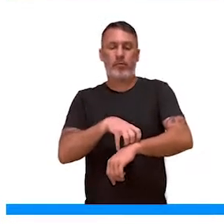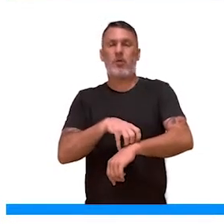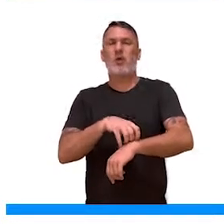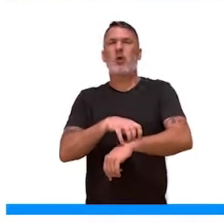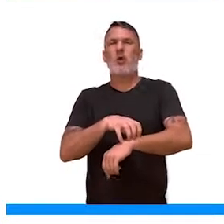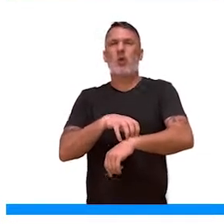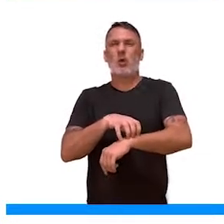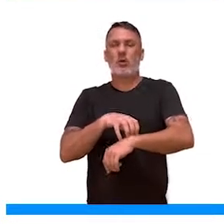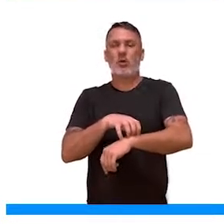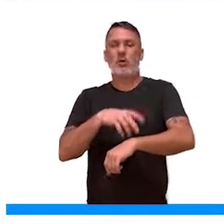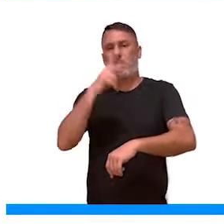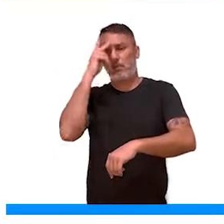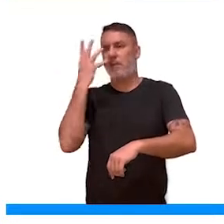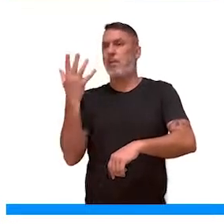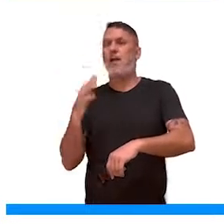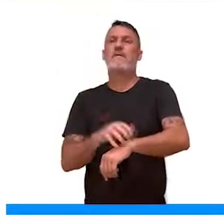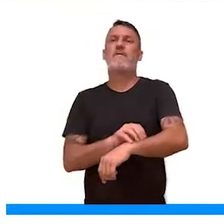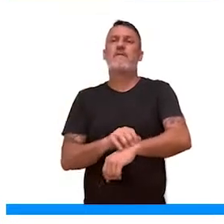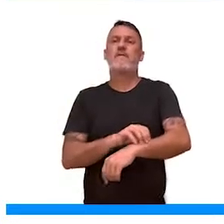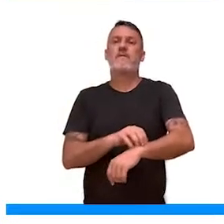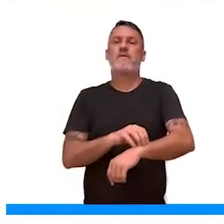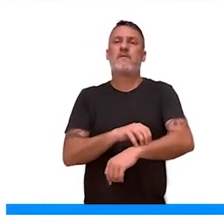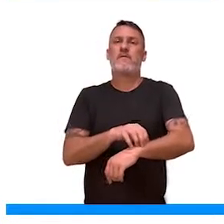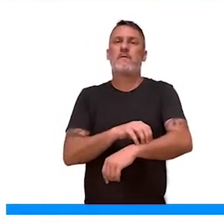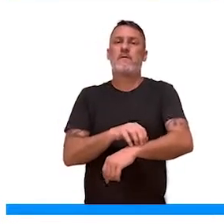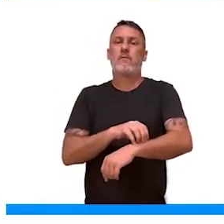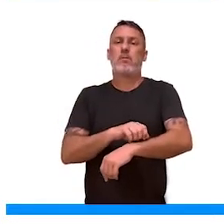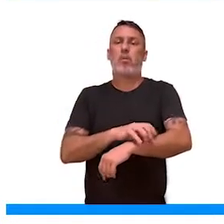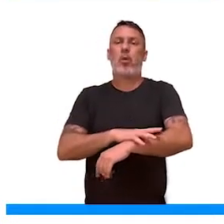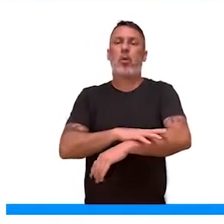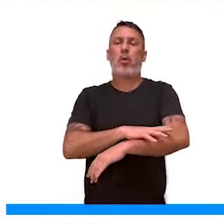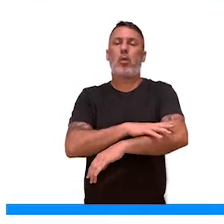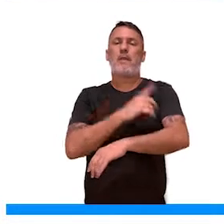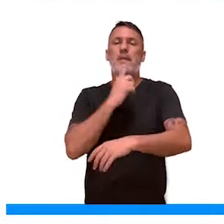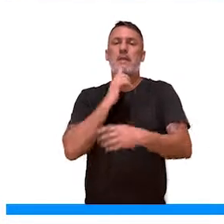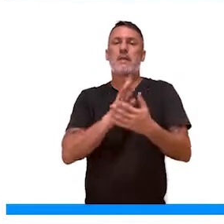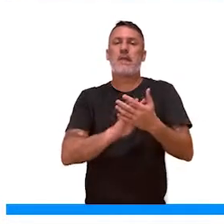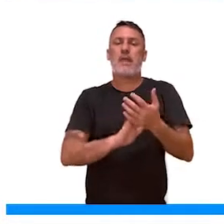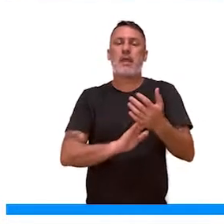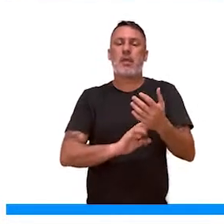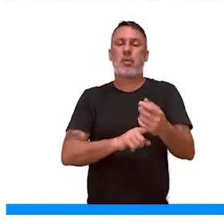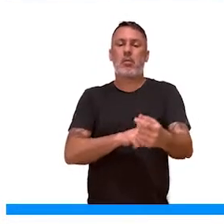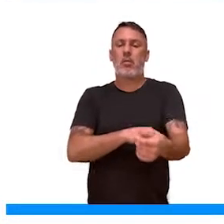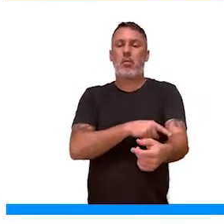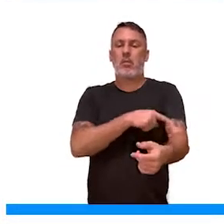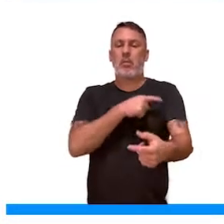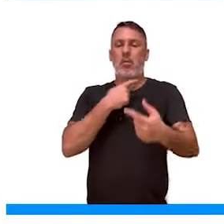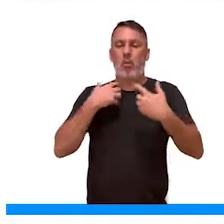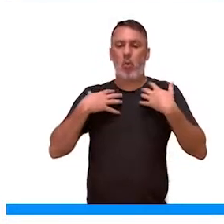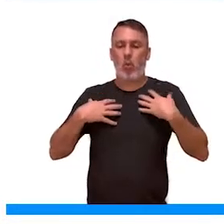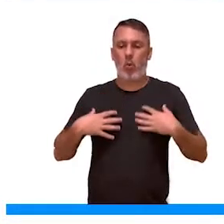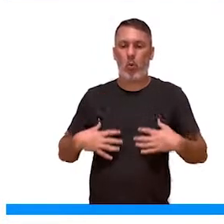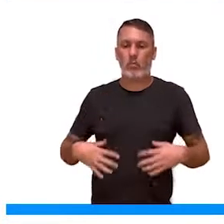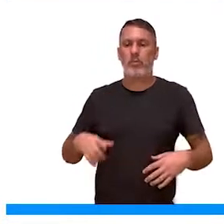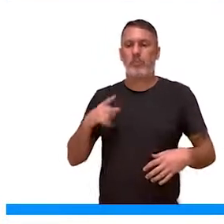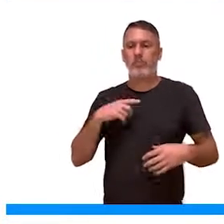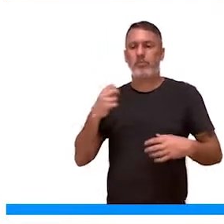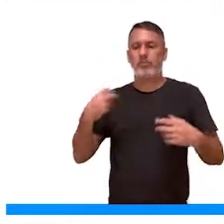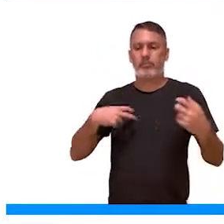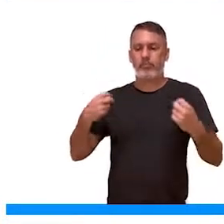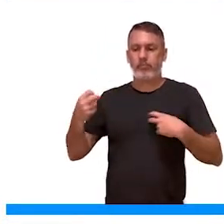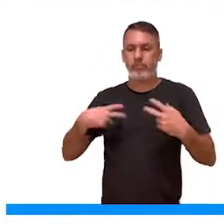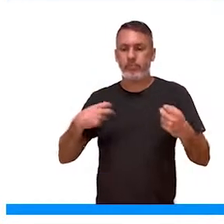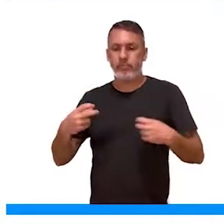defeca. Essas fezes vão sendo levadas para cima do local da picada. Esse protozoário, ele infecta, então, né,